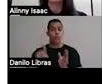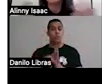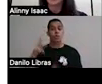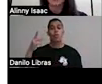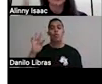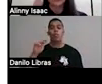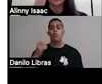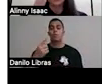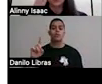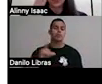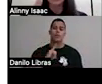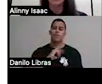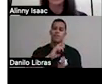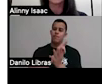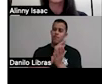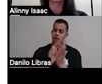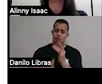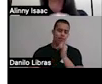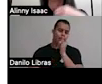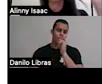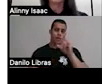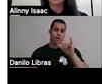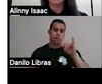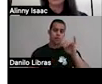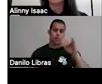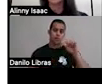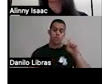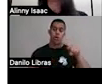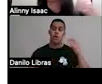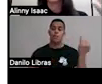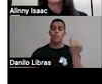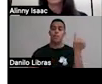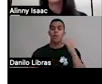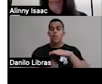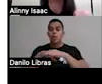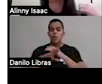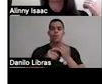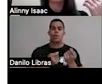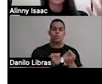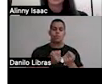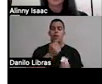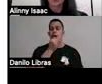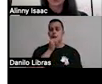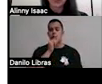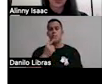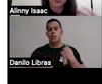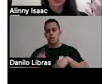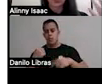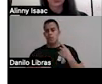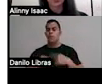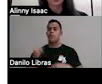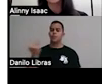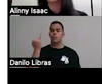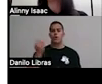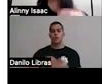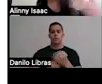lipídios, são diversas, né? Então esses lipídios são importantes como, né, reservas energéticas, metabólicas, são extremamente importantes na construção